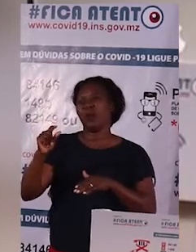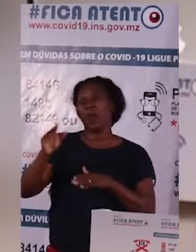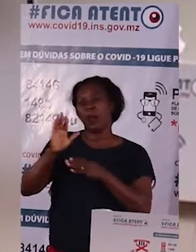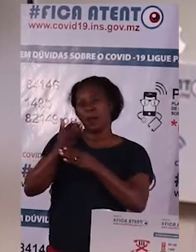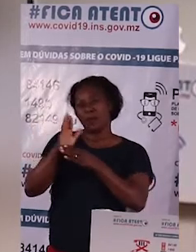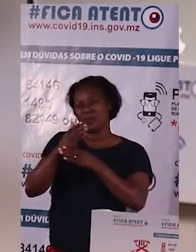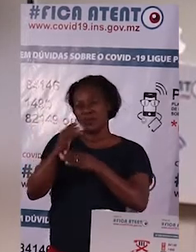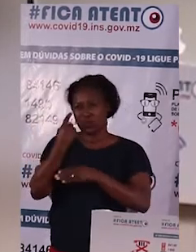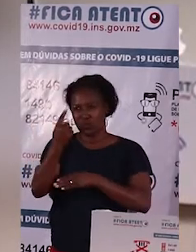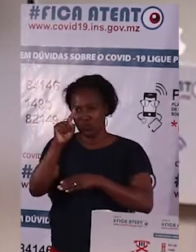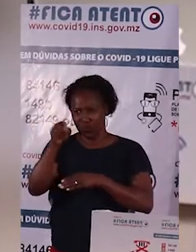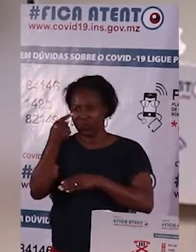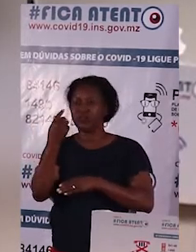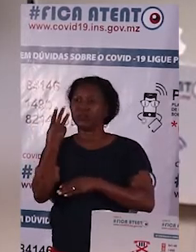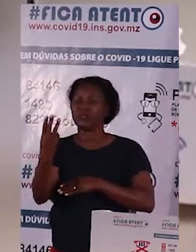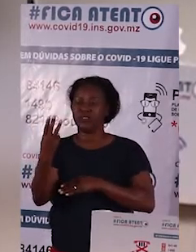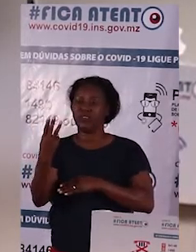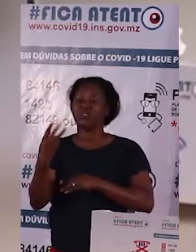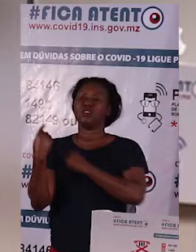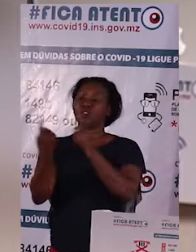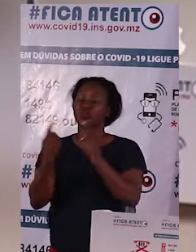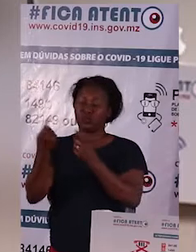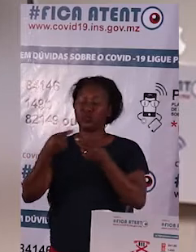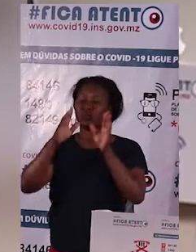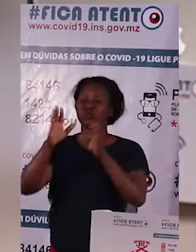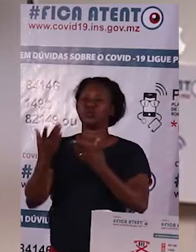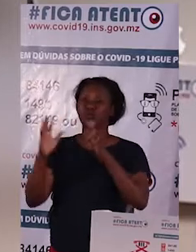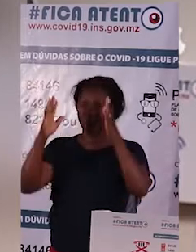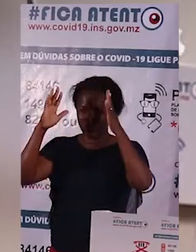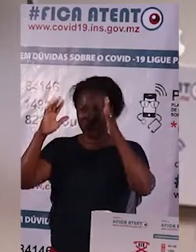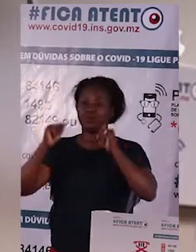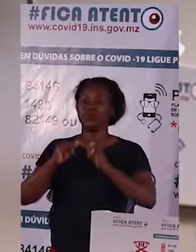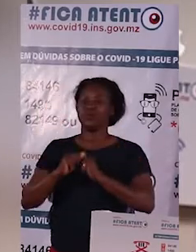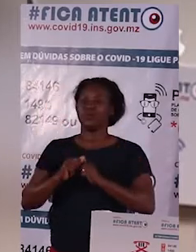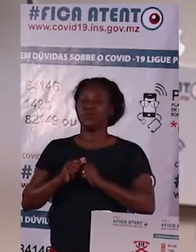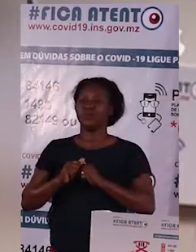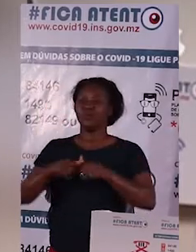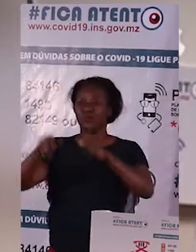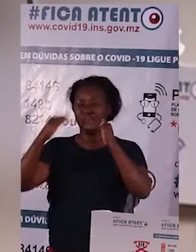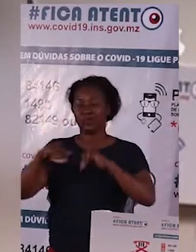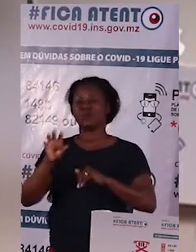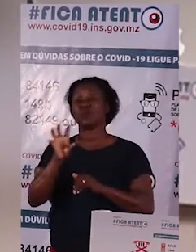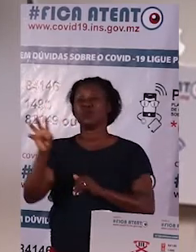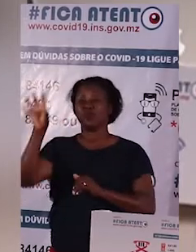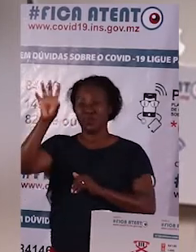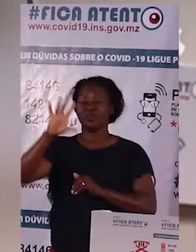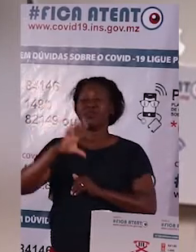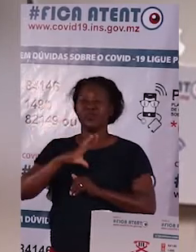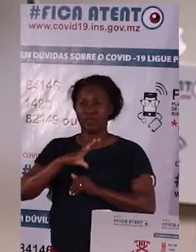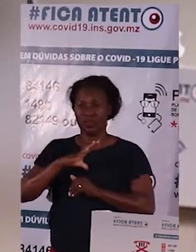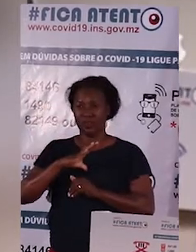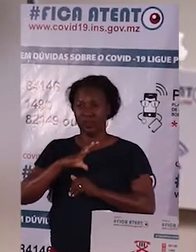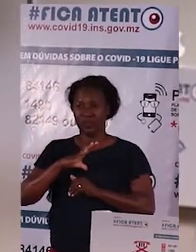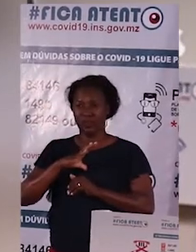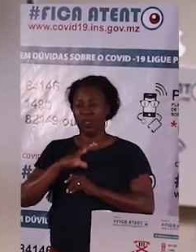aproximadamente 1,3 casos por milhão de habitantes, e os países que têm por milhão